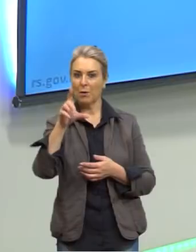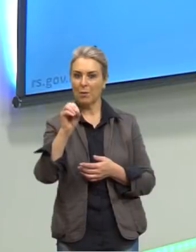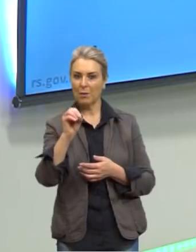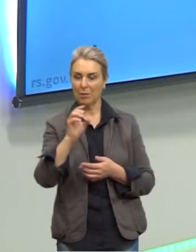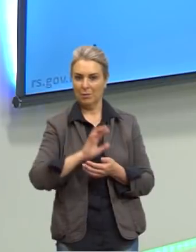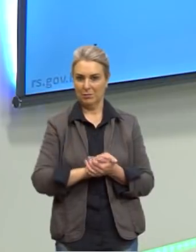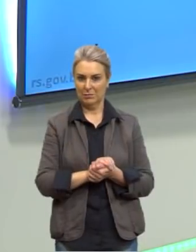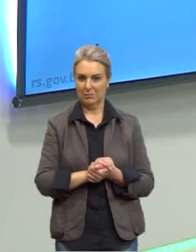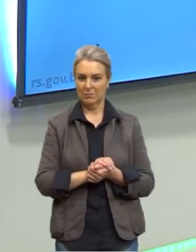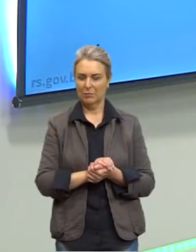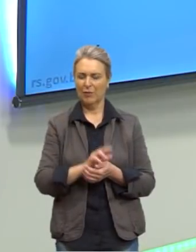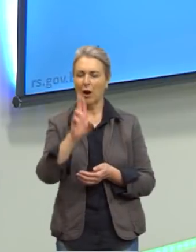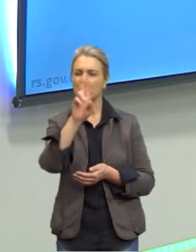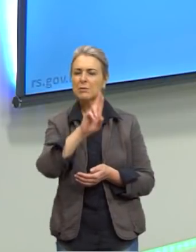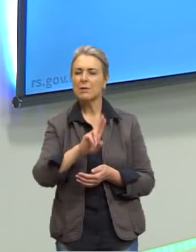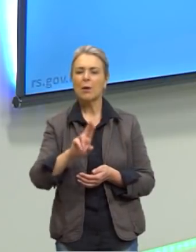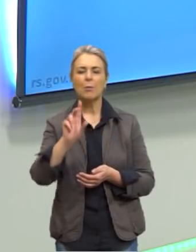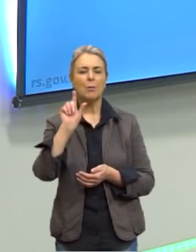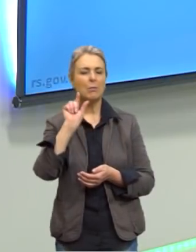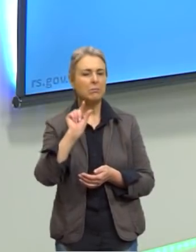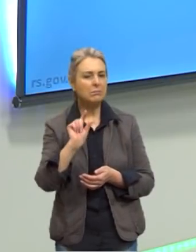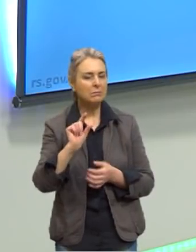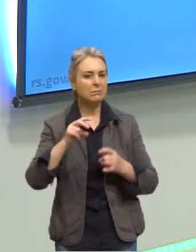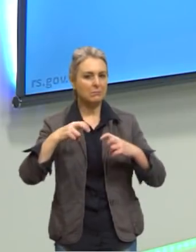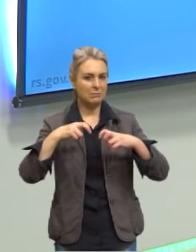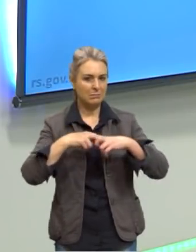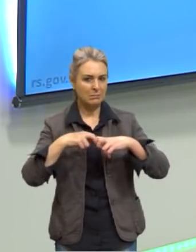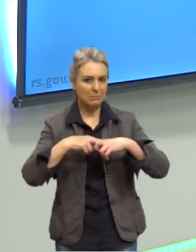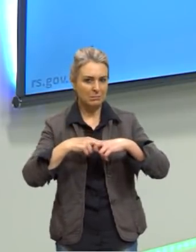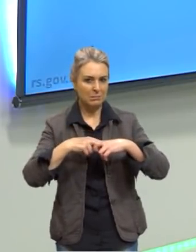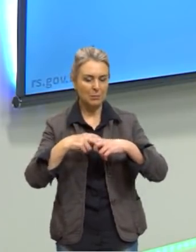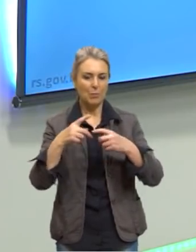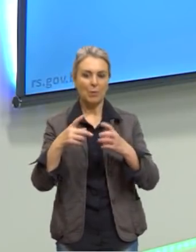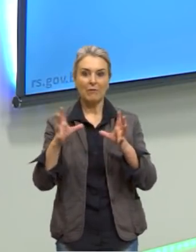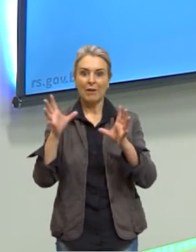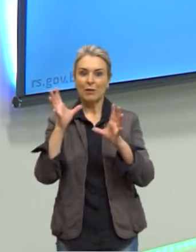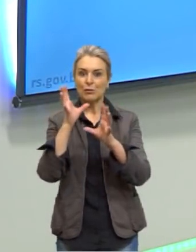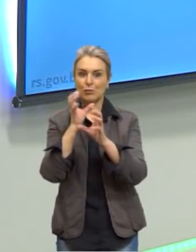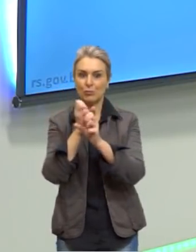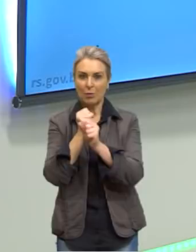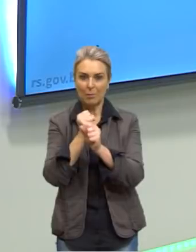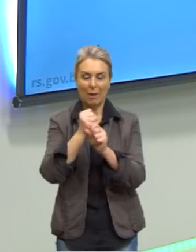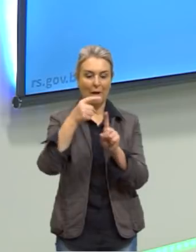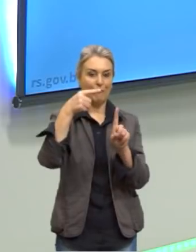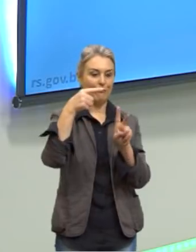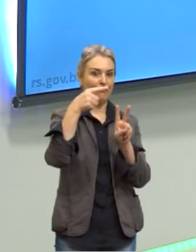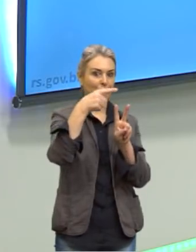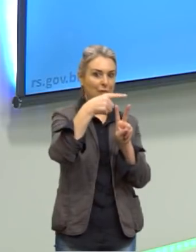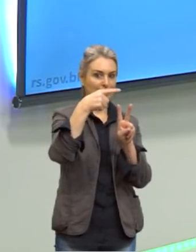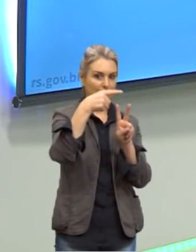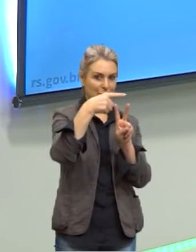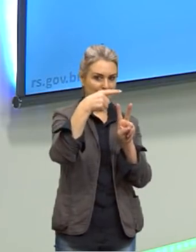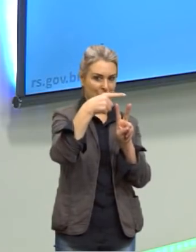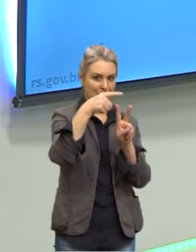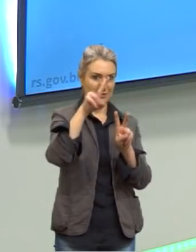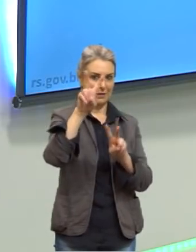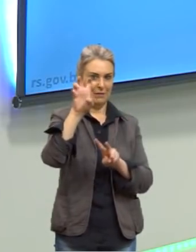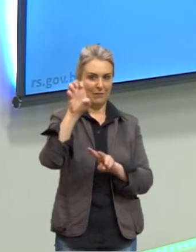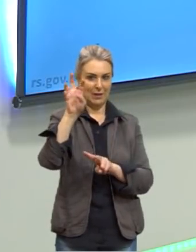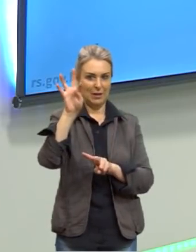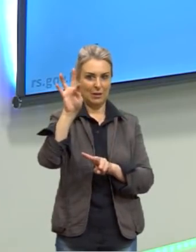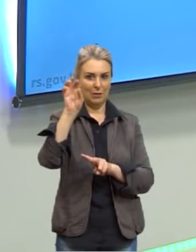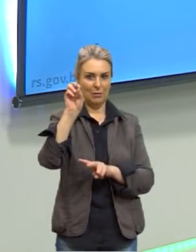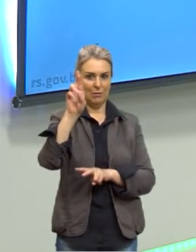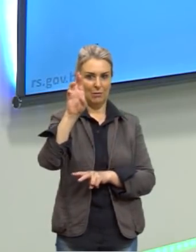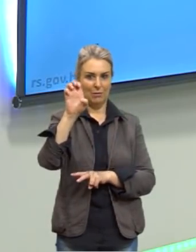um pouco na área da física né que é a soma de vetores o que que é isso daqui bom a gente entendeu o que que é uma